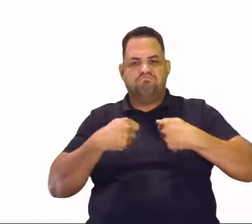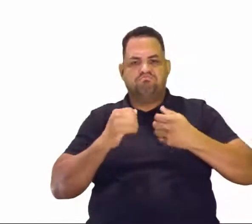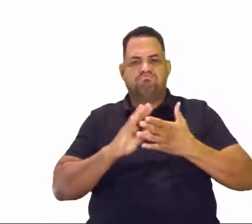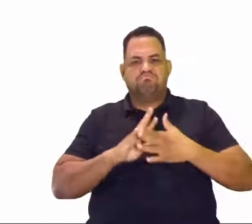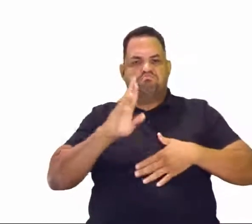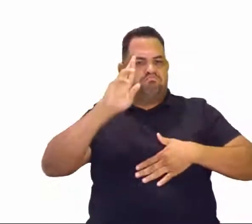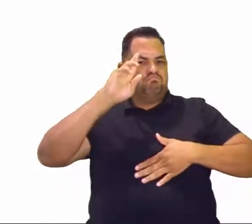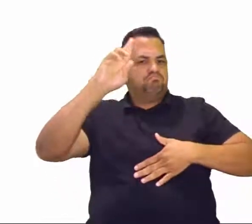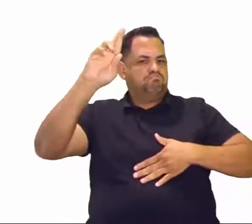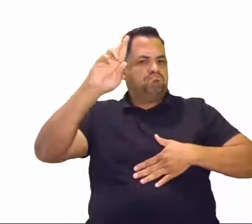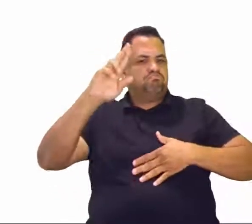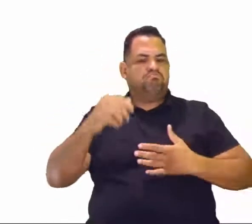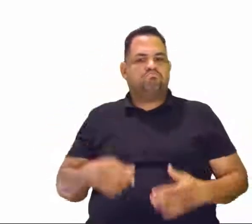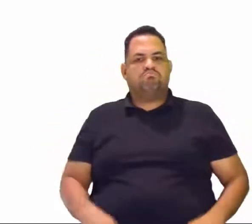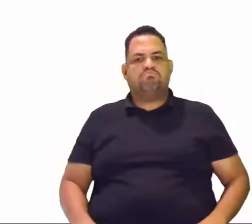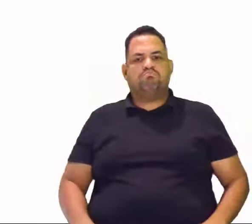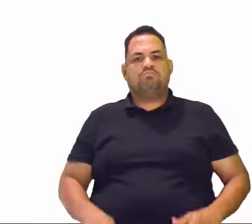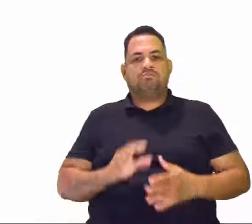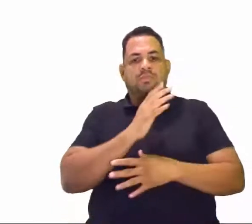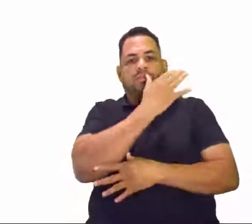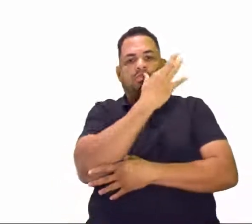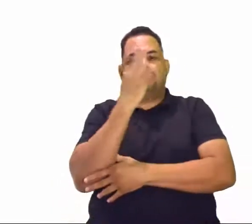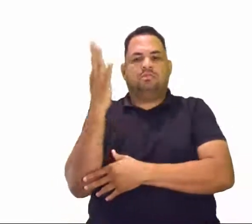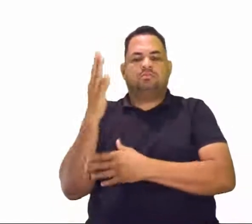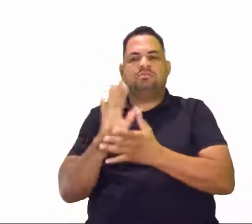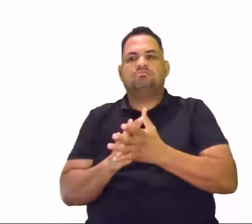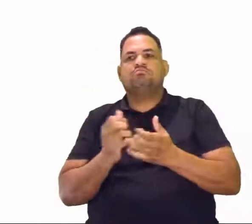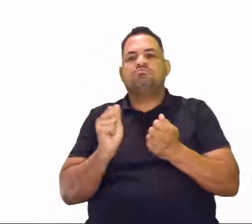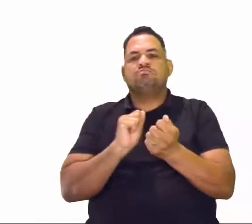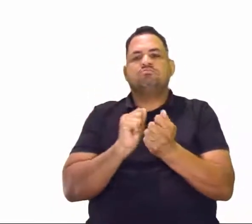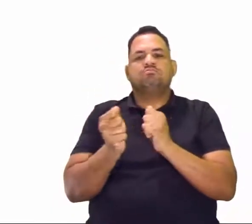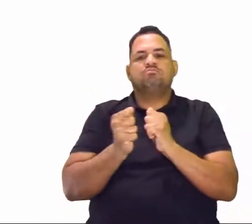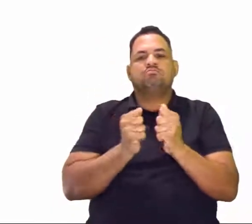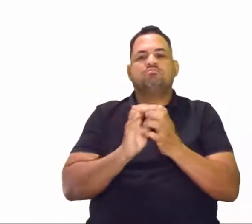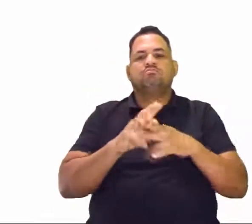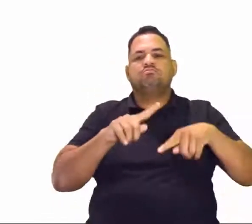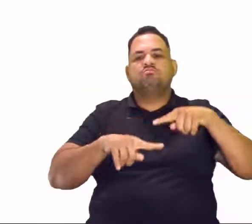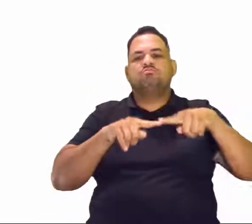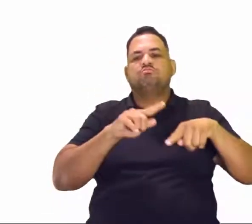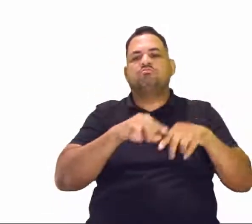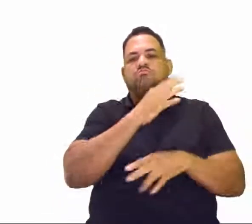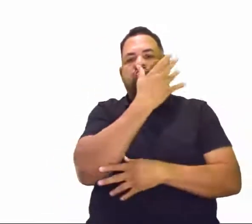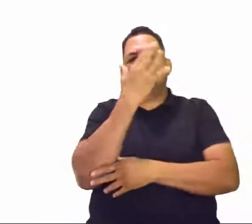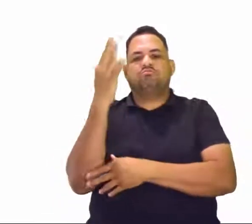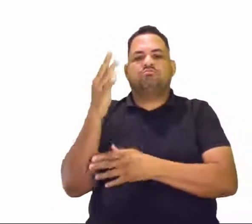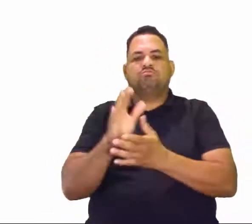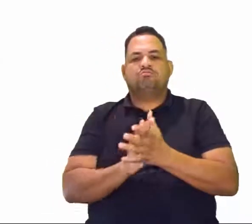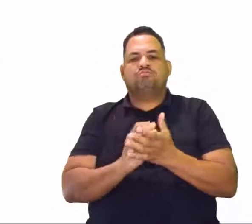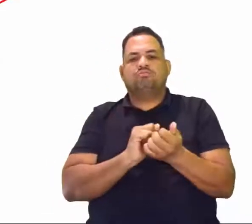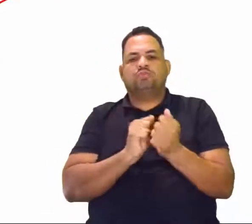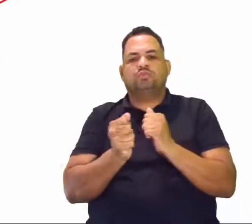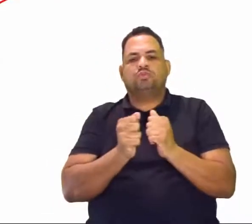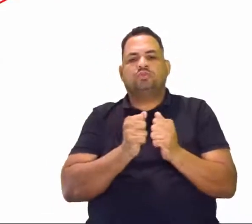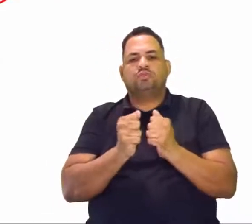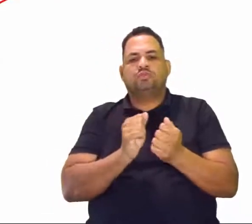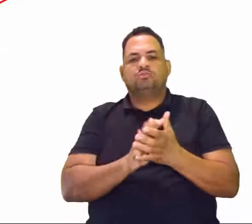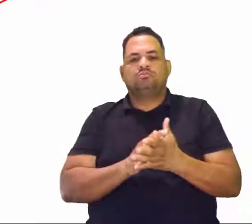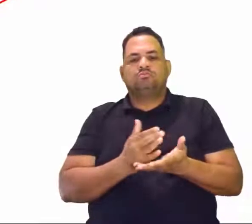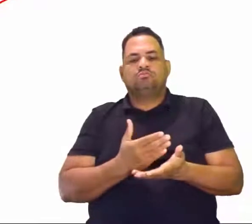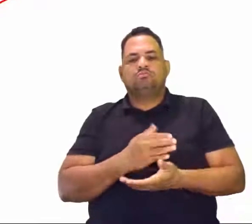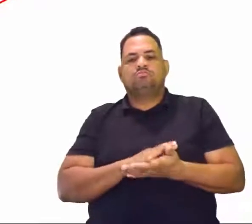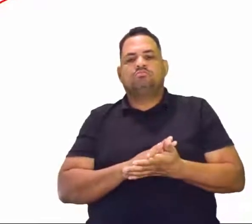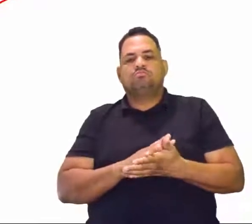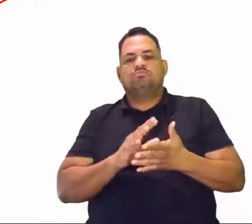autoridade ela controla a natureza né Eu tenho um controle da natureza e dos recursos naturais e o controle do